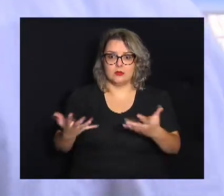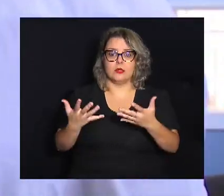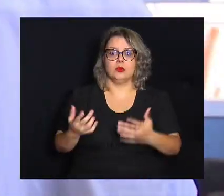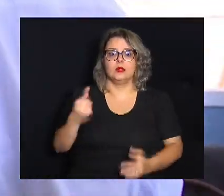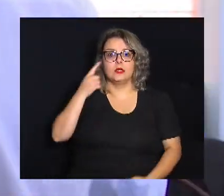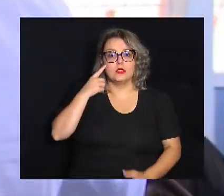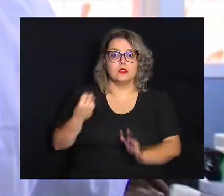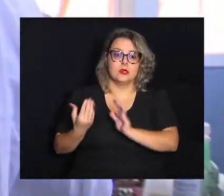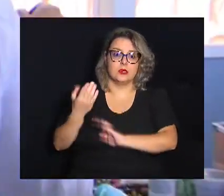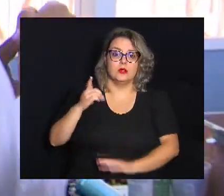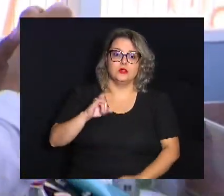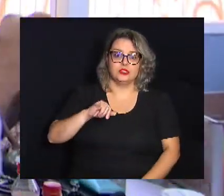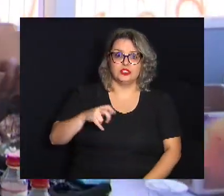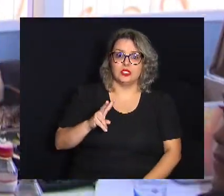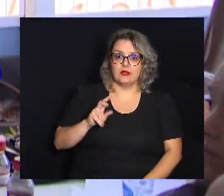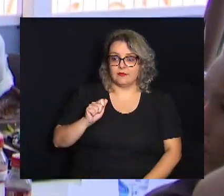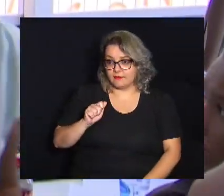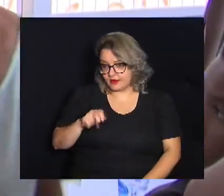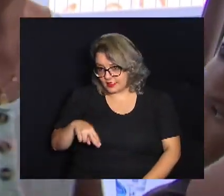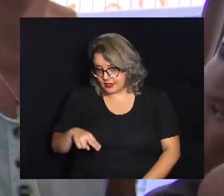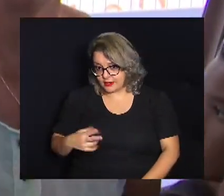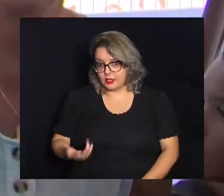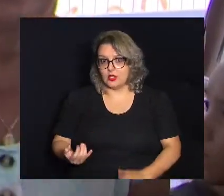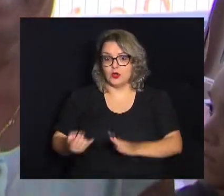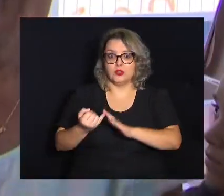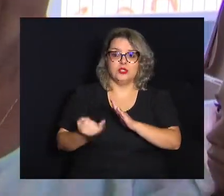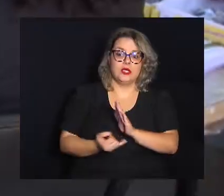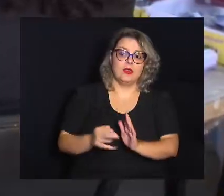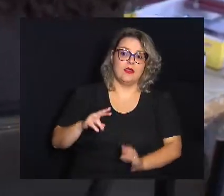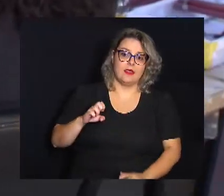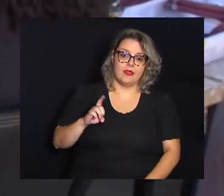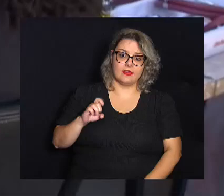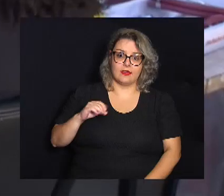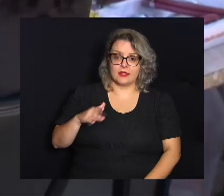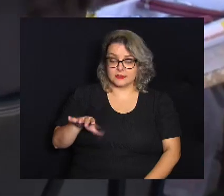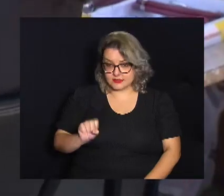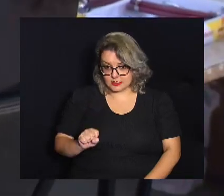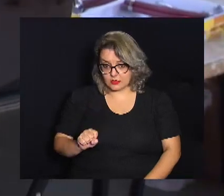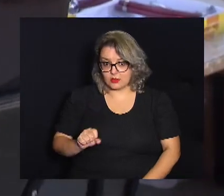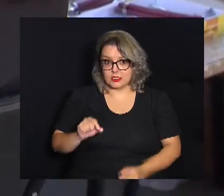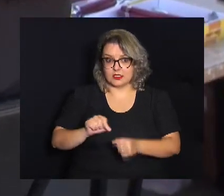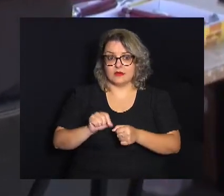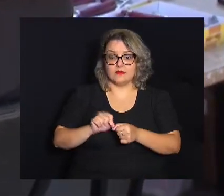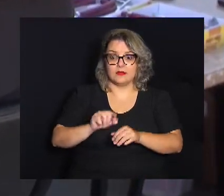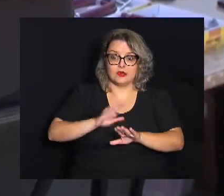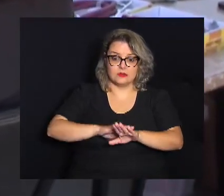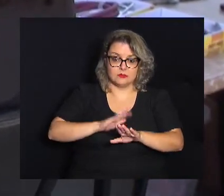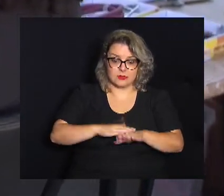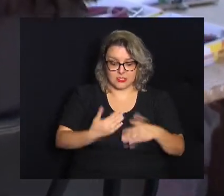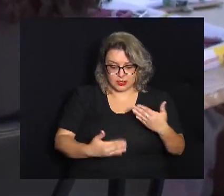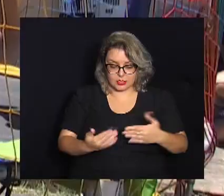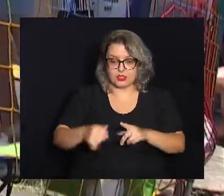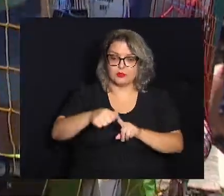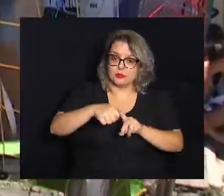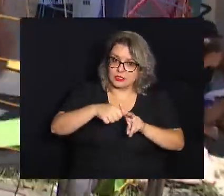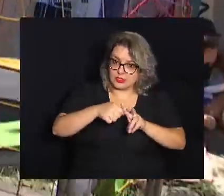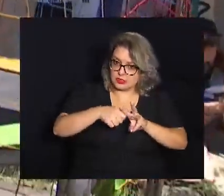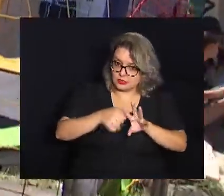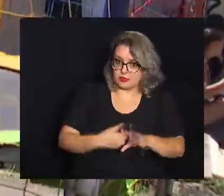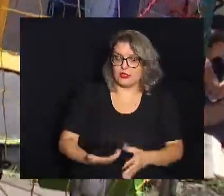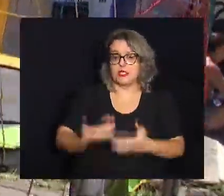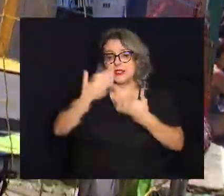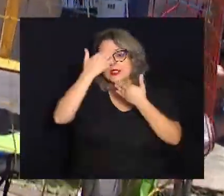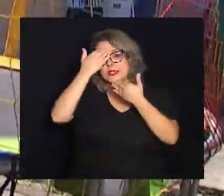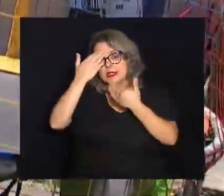amigo Djavan, juntamente com o Instituto Redenção, que faz uma ação aqui mensal com a comunidade, e